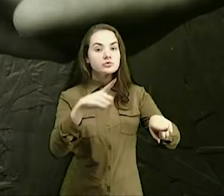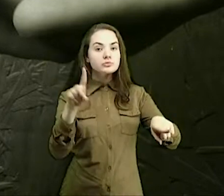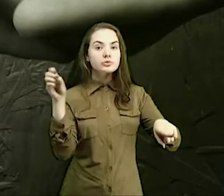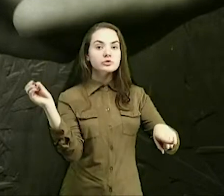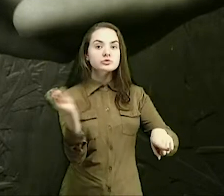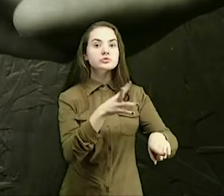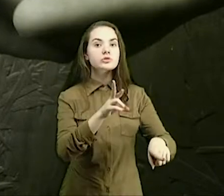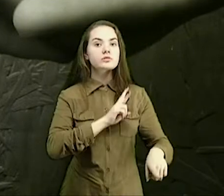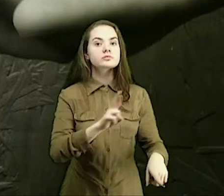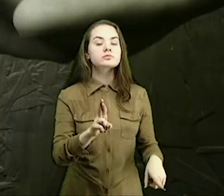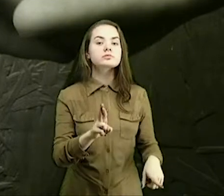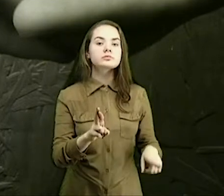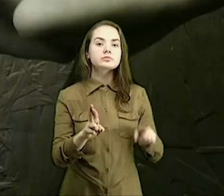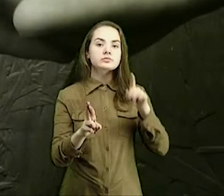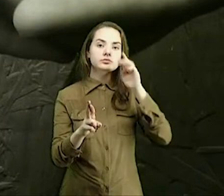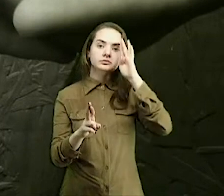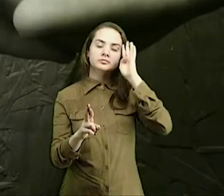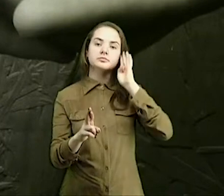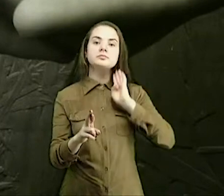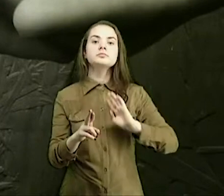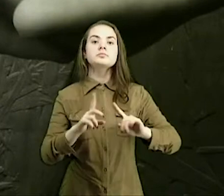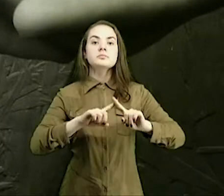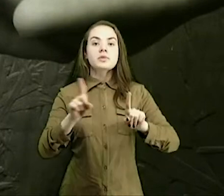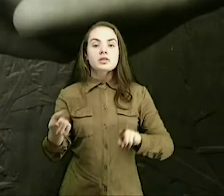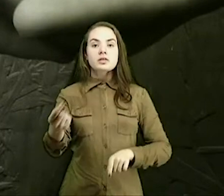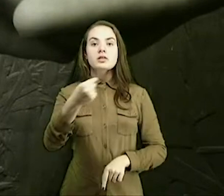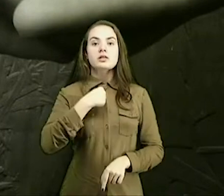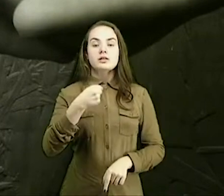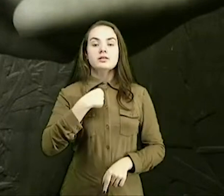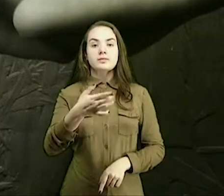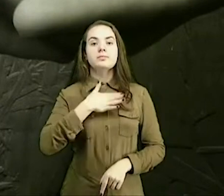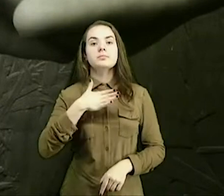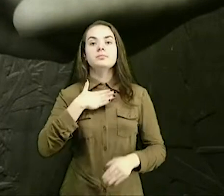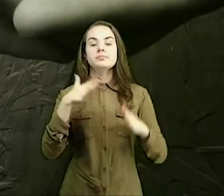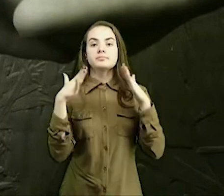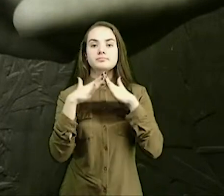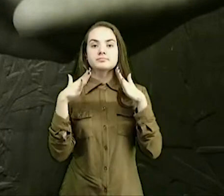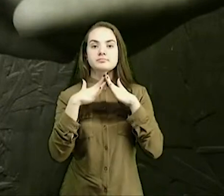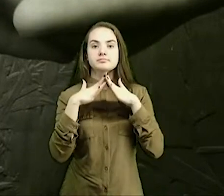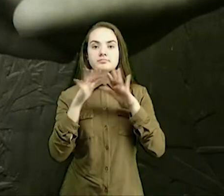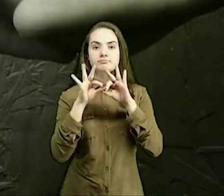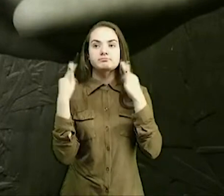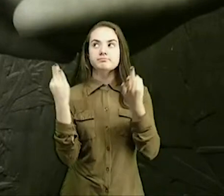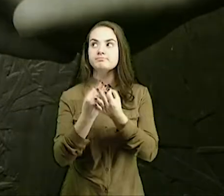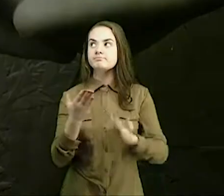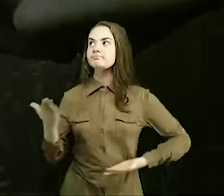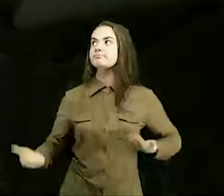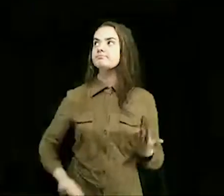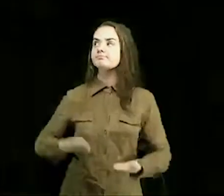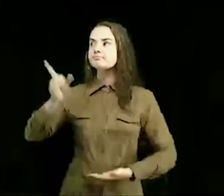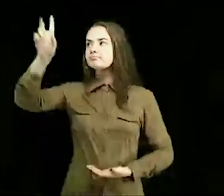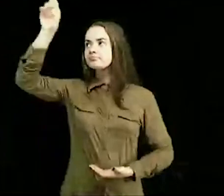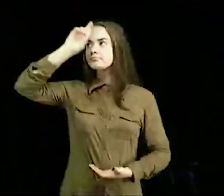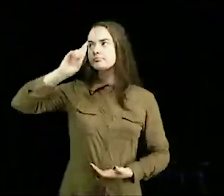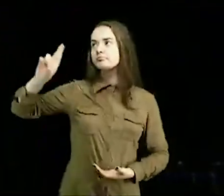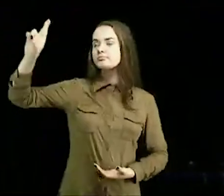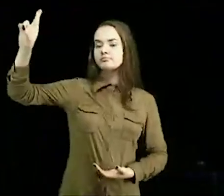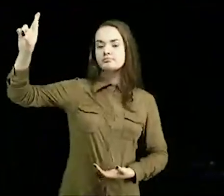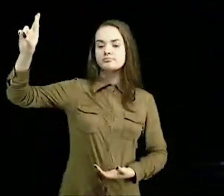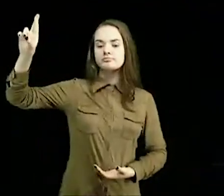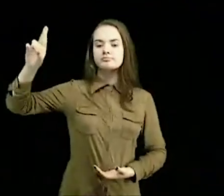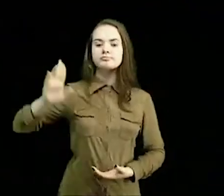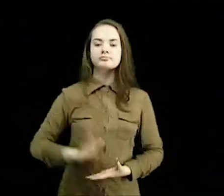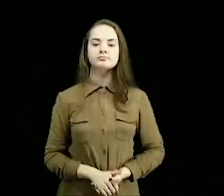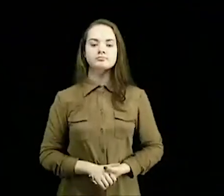coisa aqui para o teu coração. Mas eu e a minha casa serviremos ao Senhor.